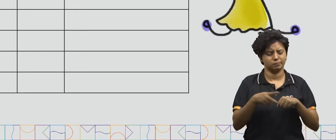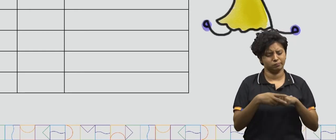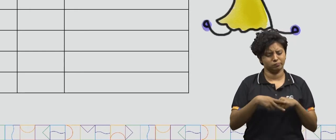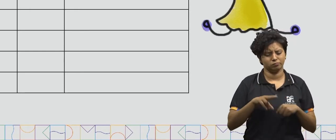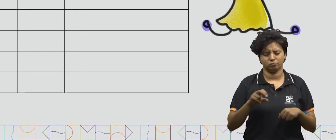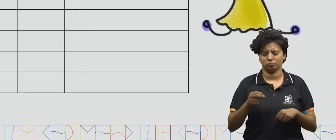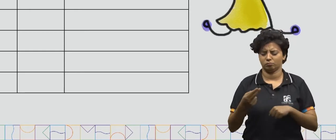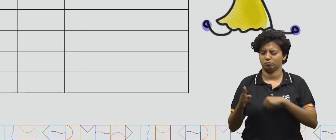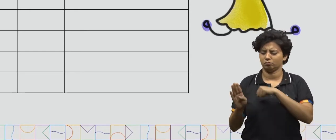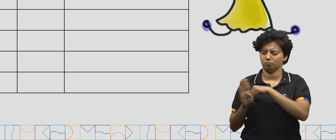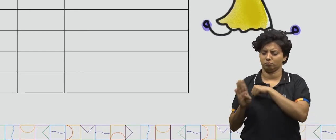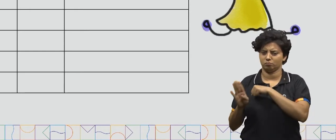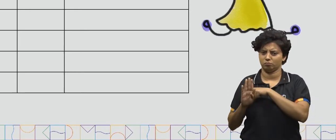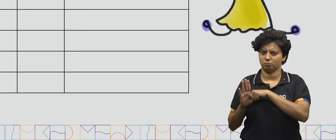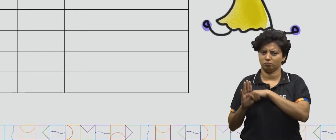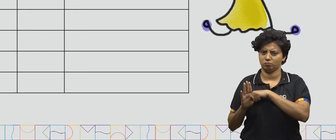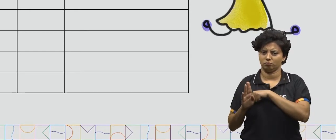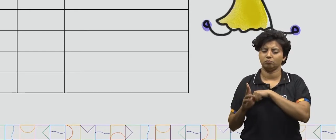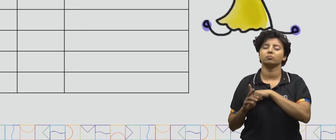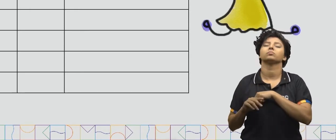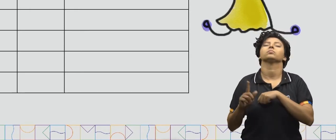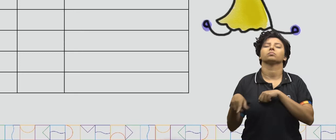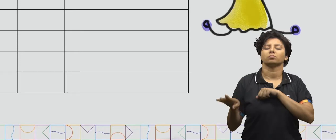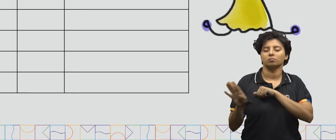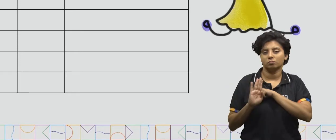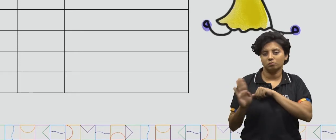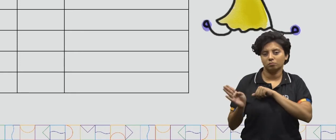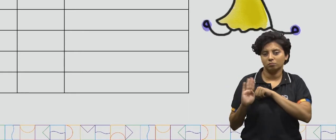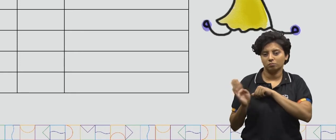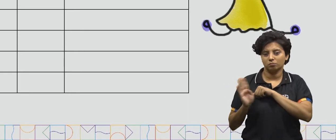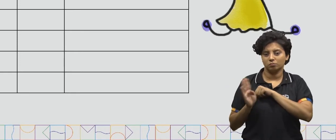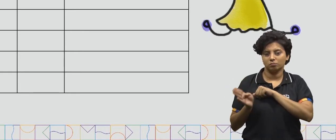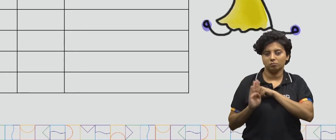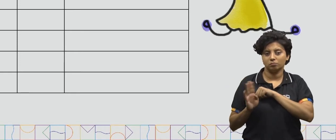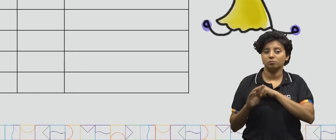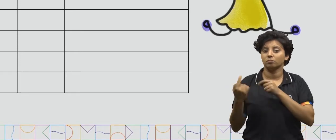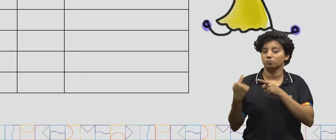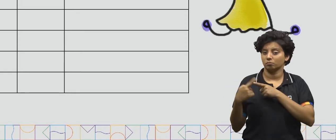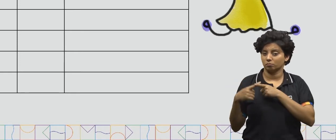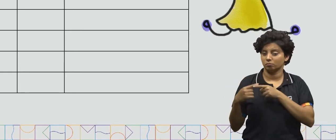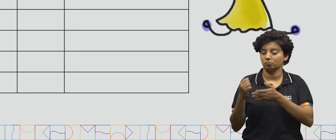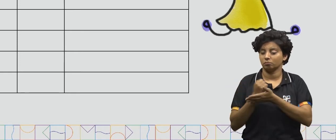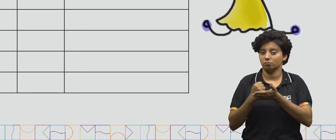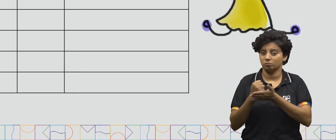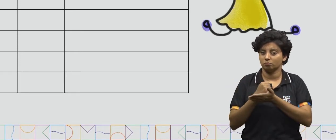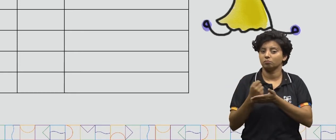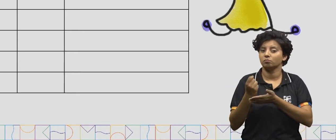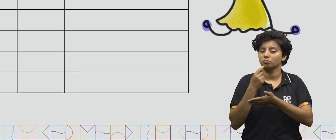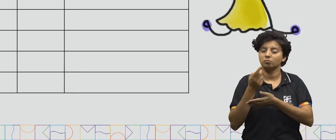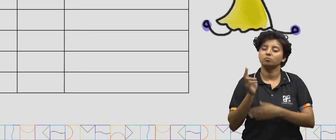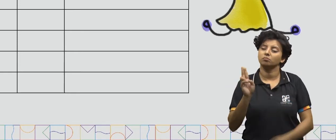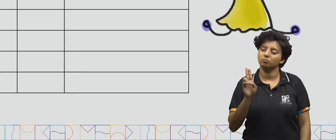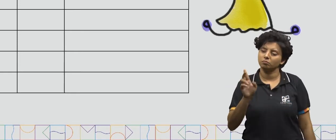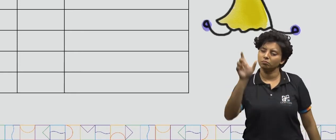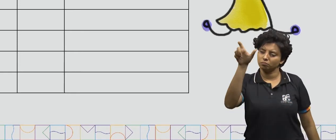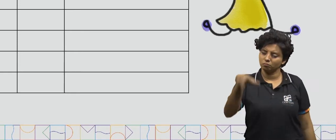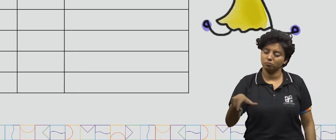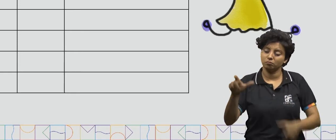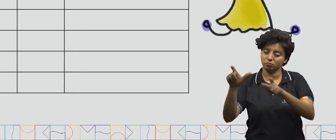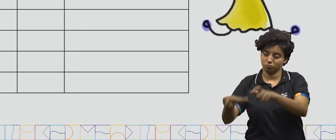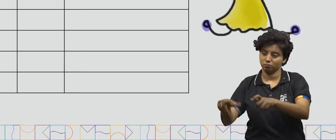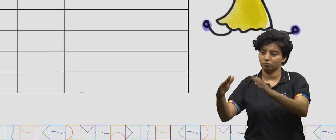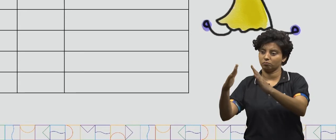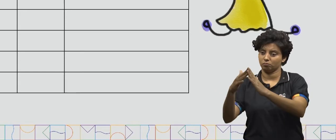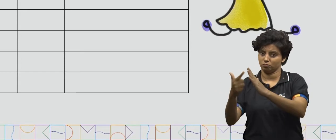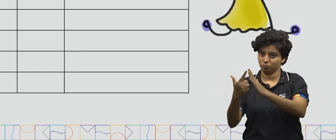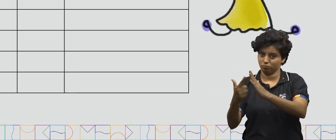verbo ou substantivo? É um substantivo, pois farmácia é uma palavra que nomeia um certo